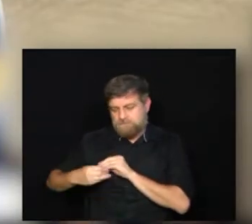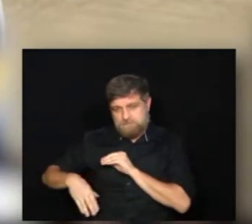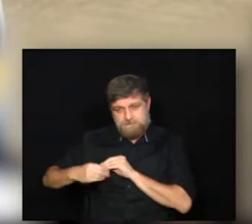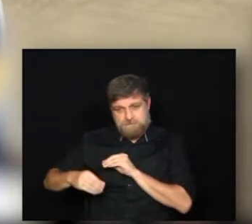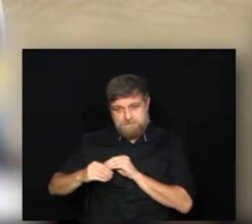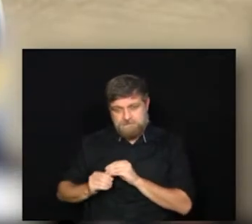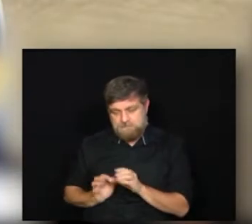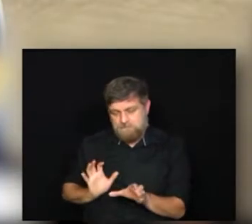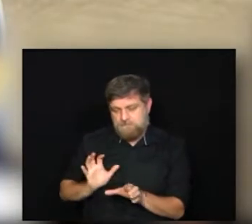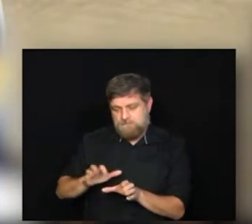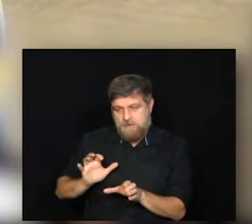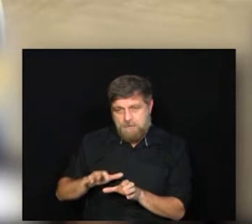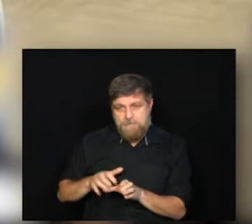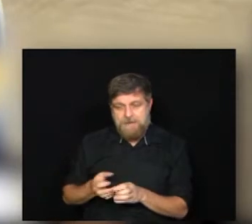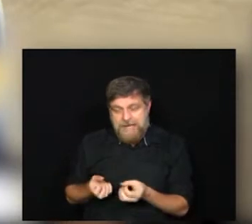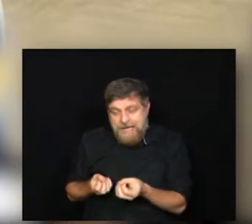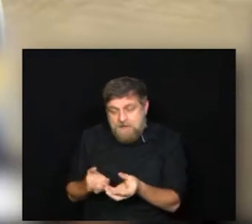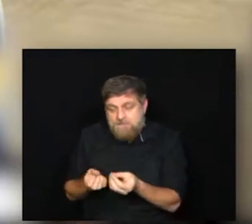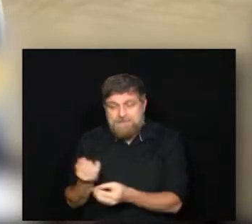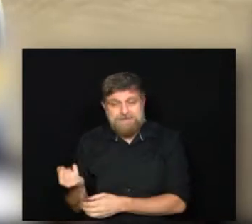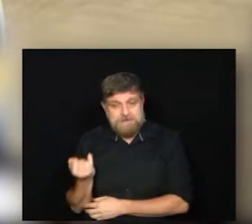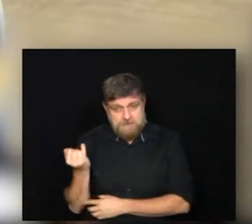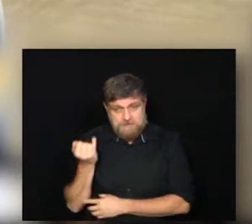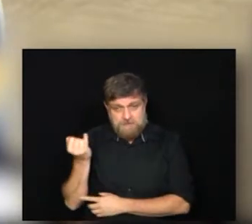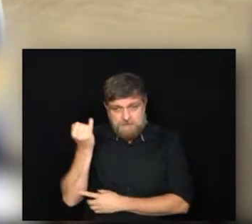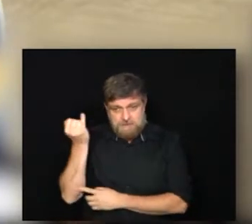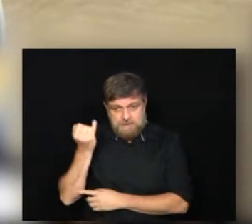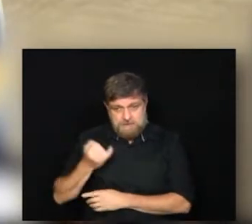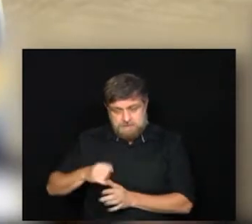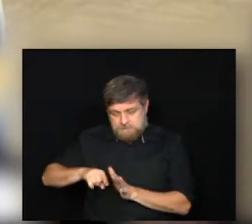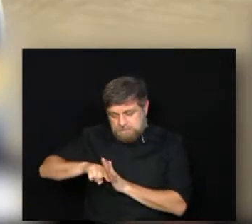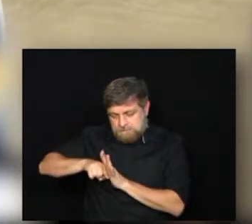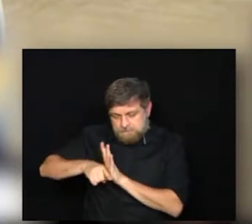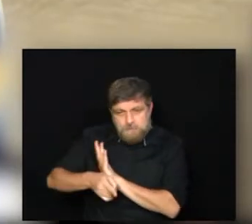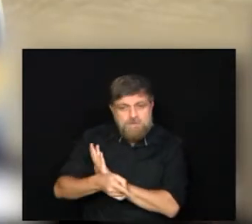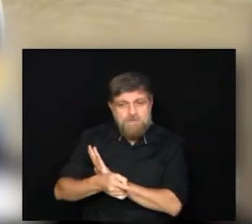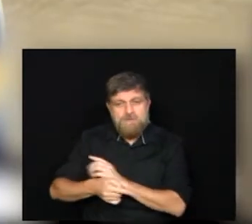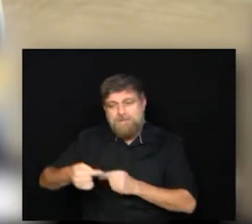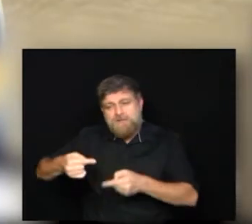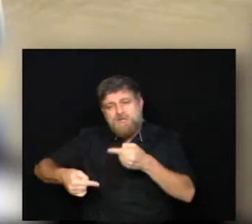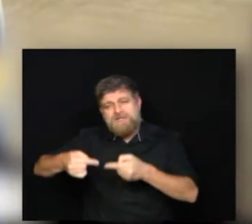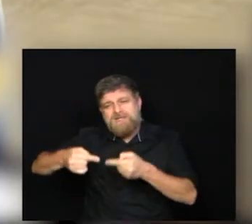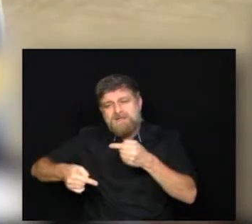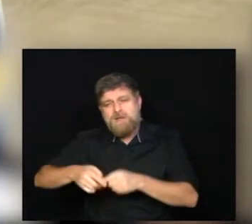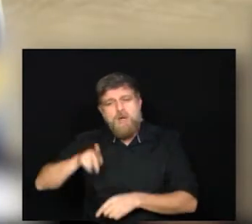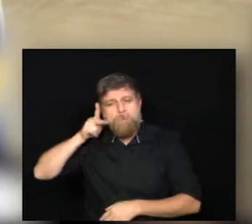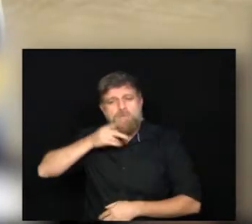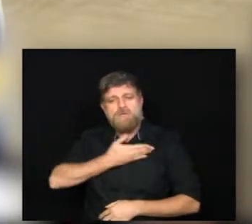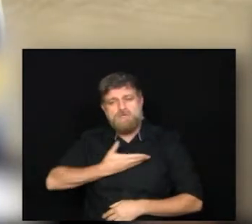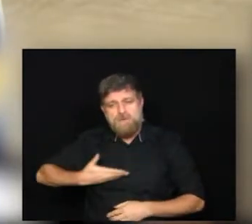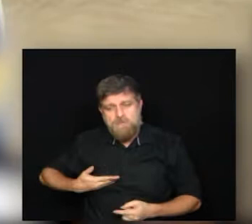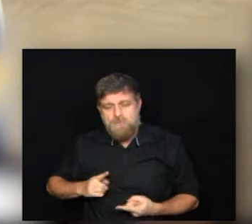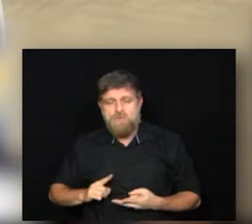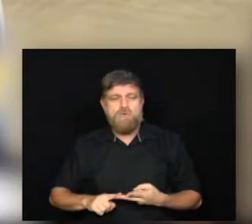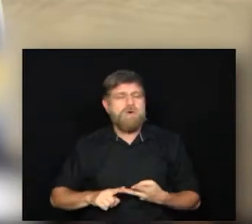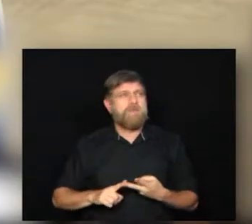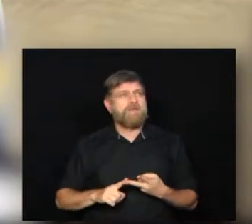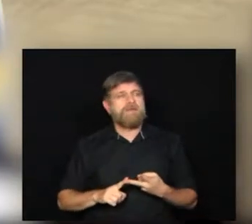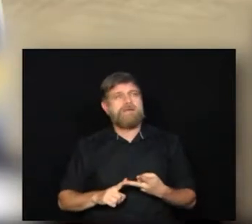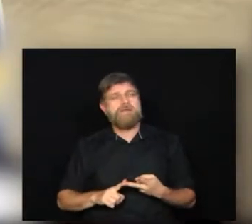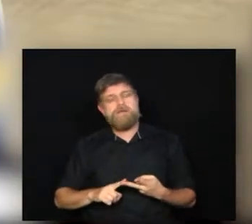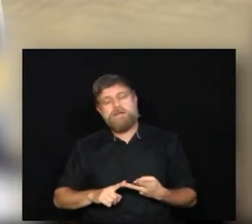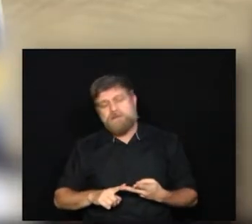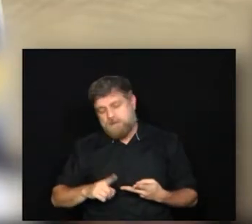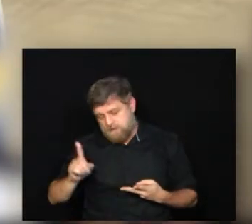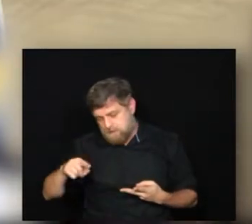dados, né, alguns elementos importantes de aprofundamento das discussões que fizemos sobre as políticas públicas, né, sobre